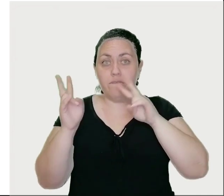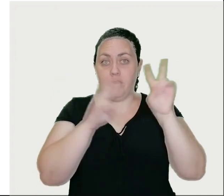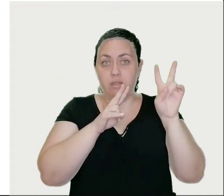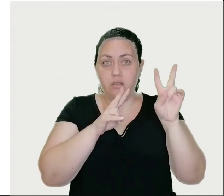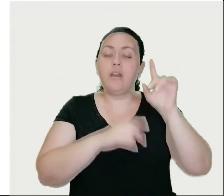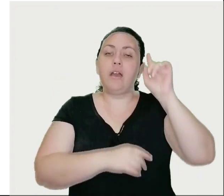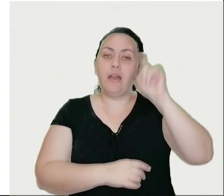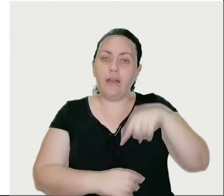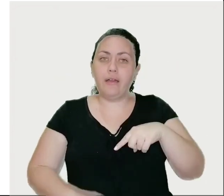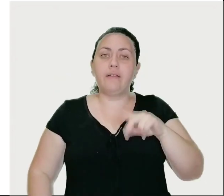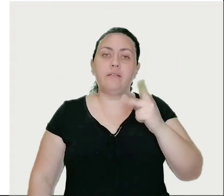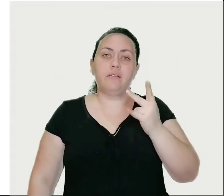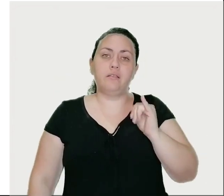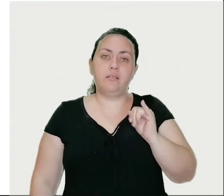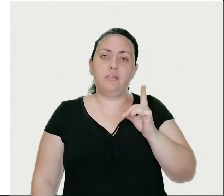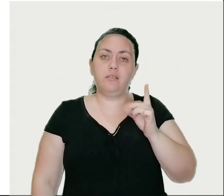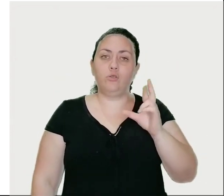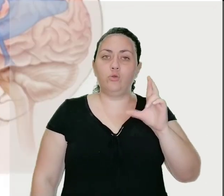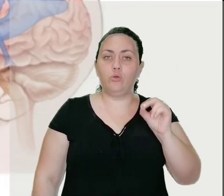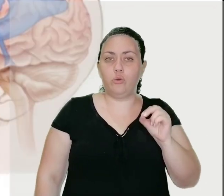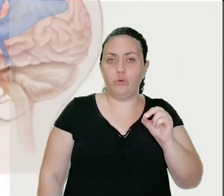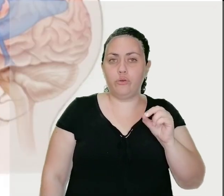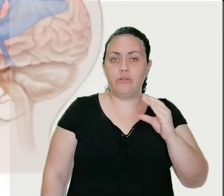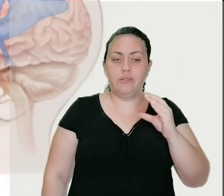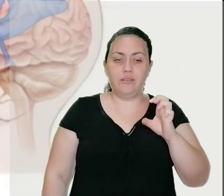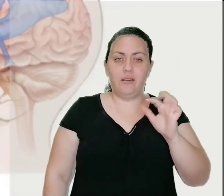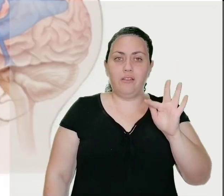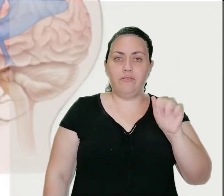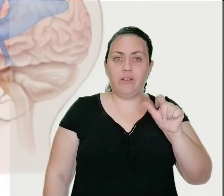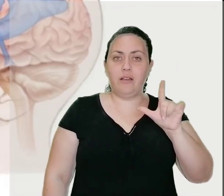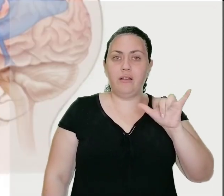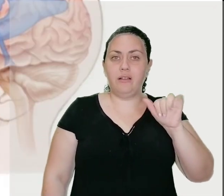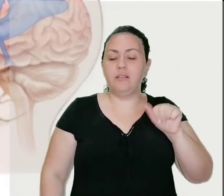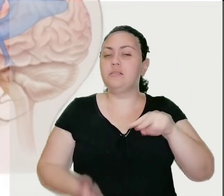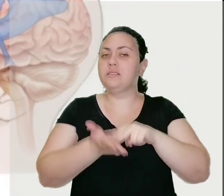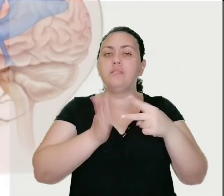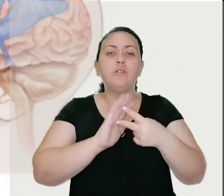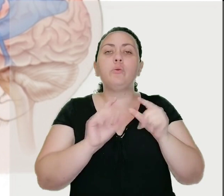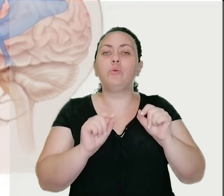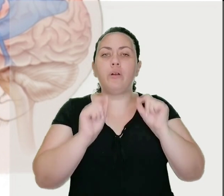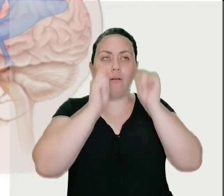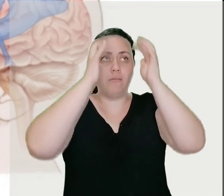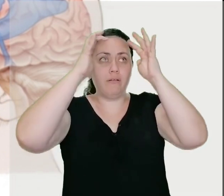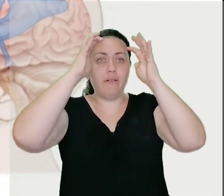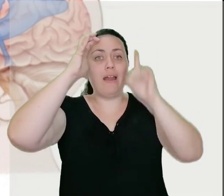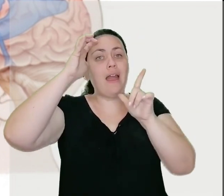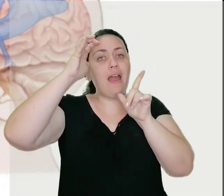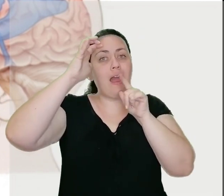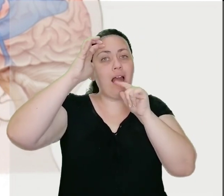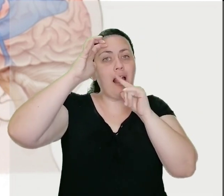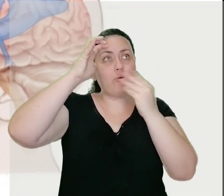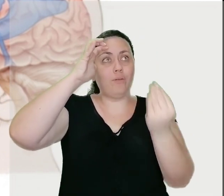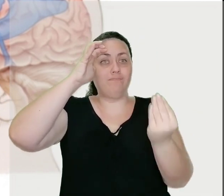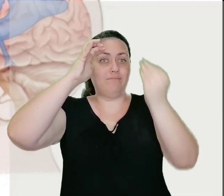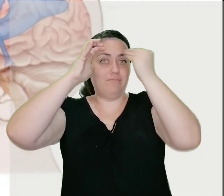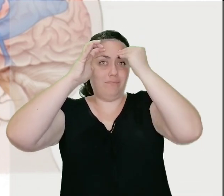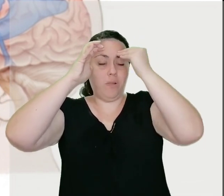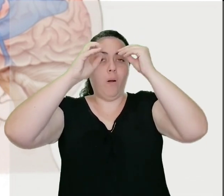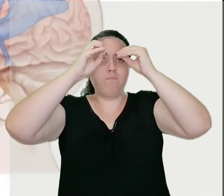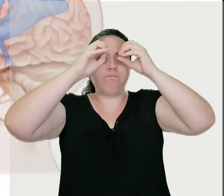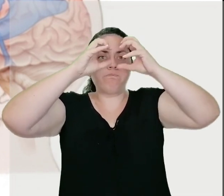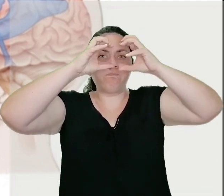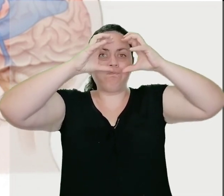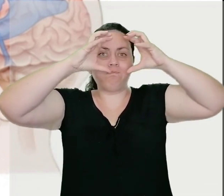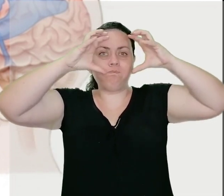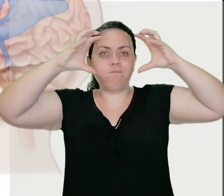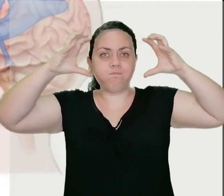de hidrocefalia. É uma condição que se caracteriza pelo acúmulo do líquor, que é o líquido que circula dentro